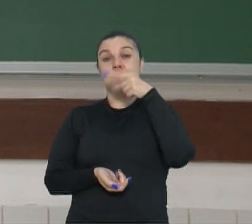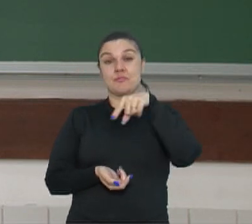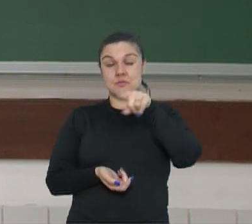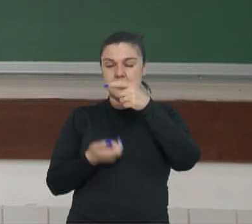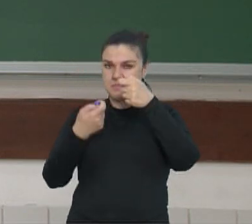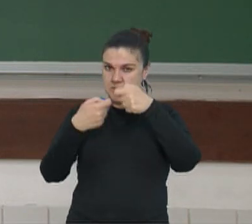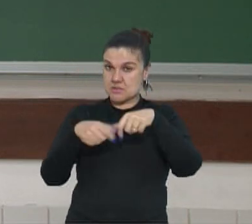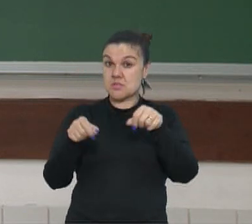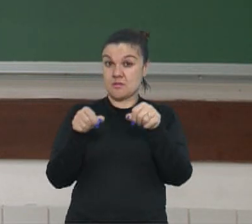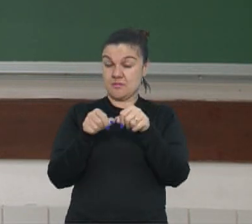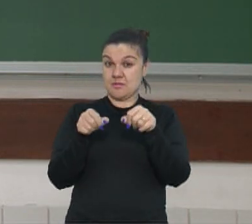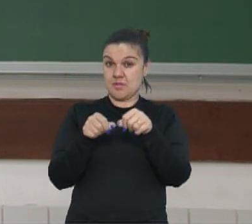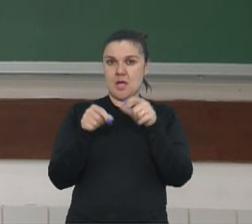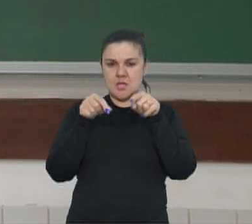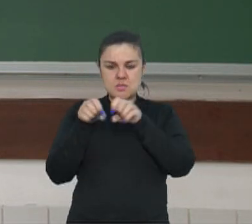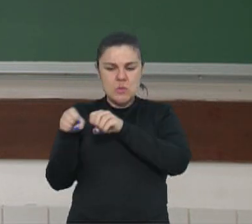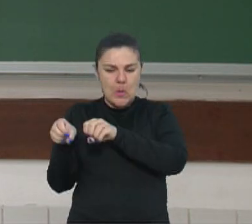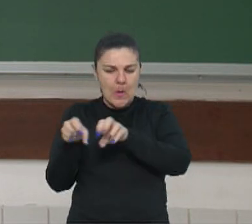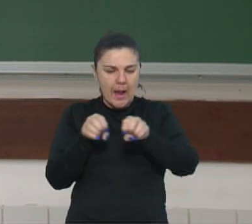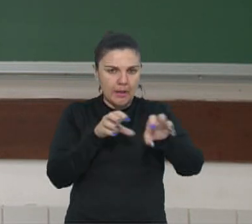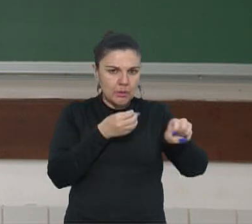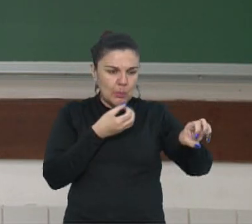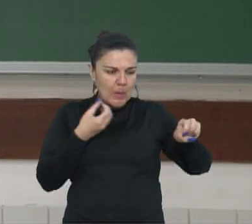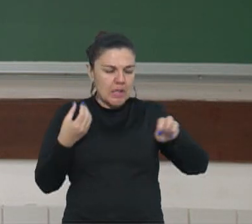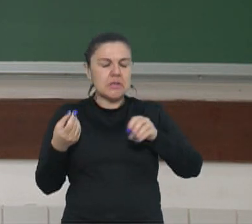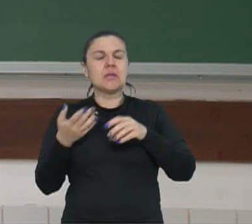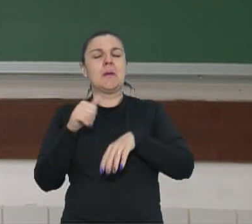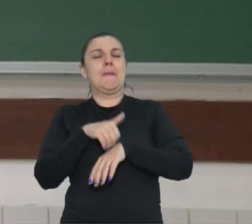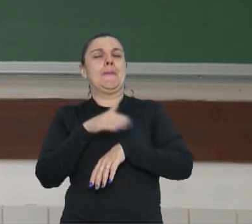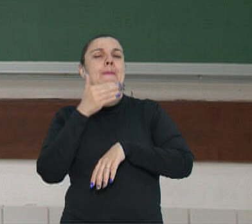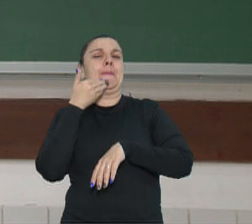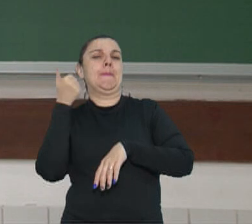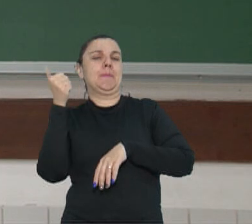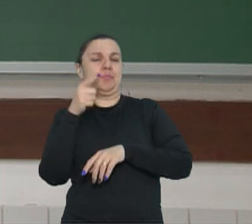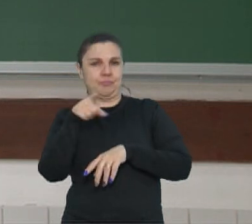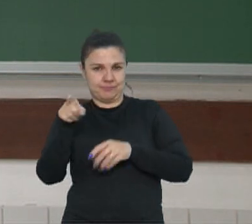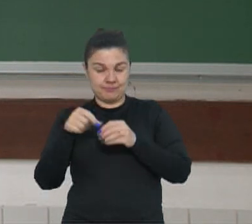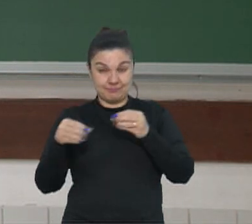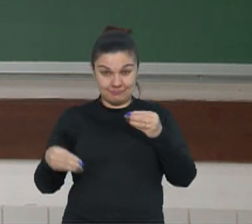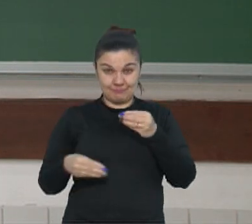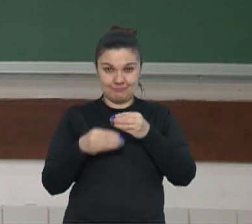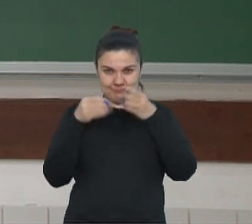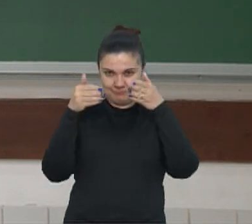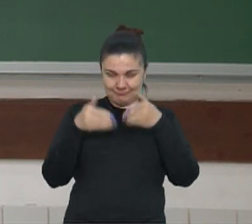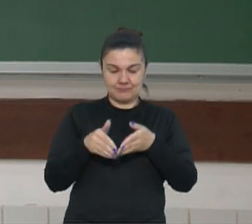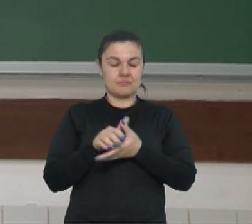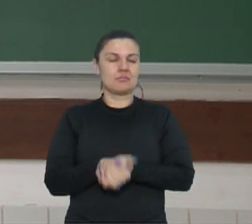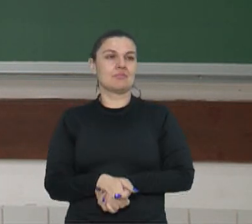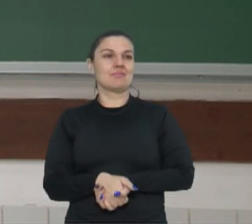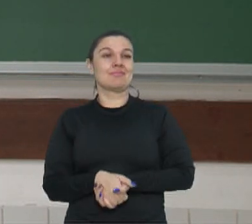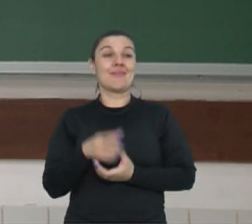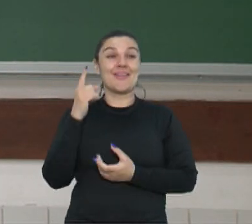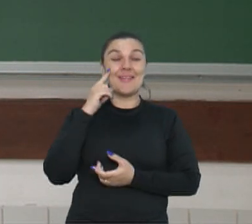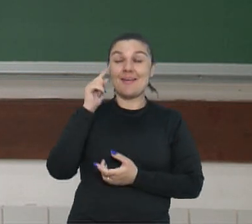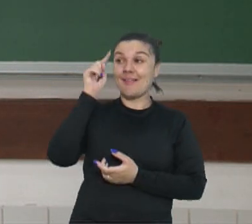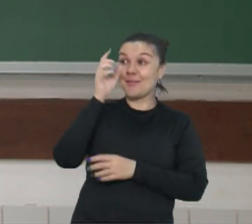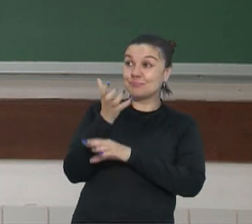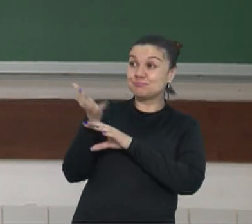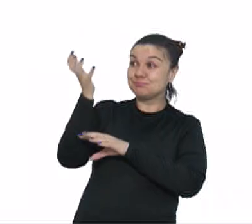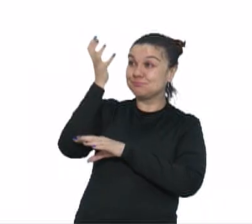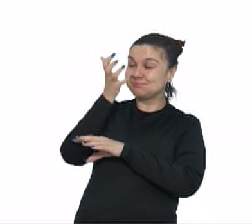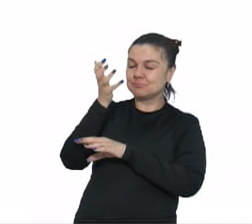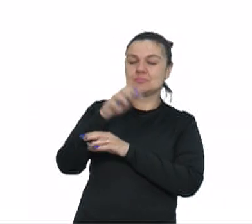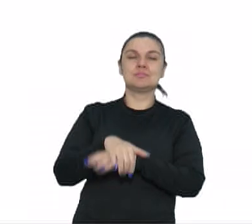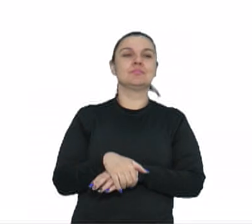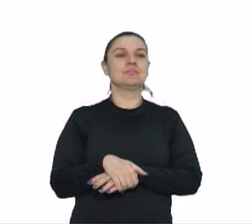fazer. Tudo isso torna a educação de todos muito melhor. Vai lá, faz essa parte, perfeito? E aquela nuvenzinha ali,